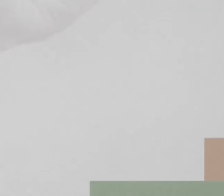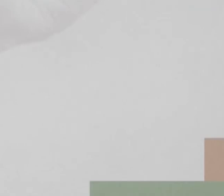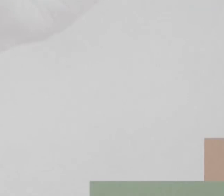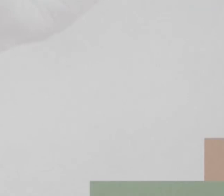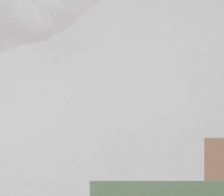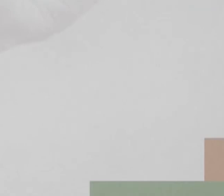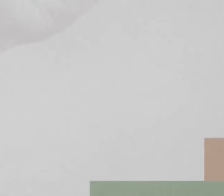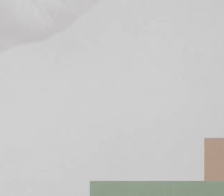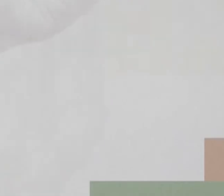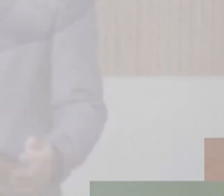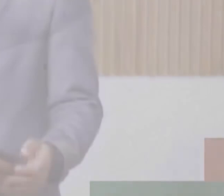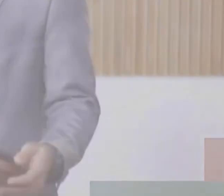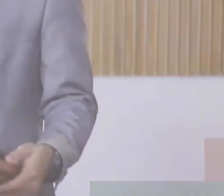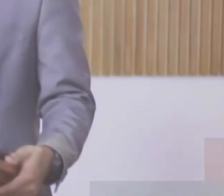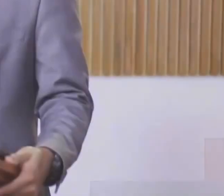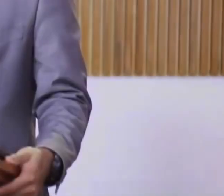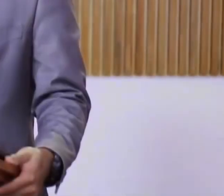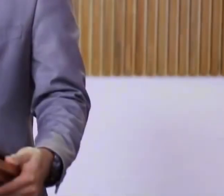seu ensino.